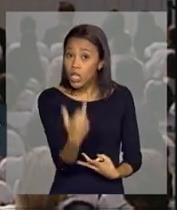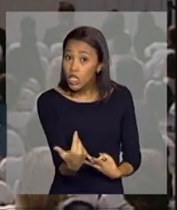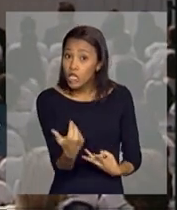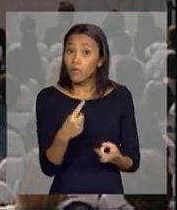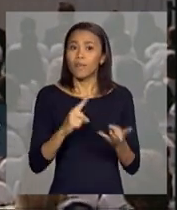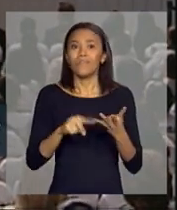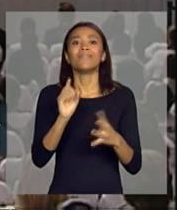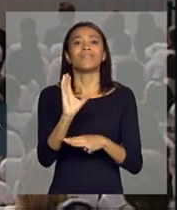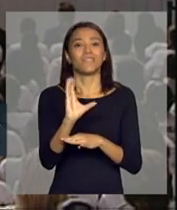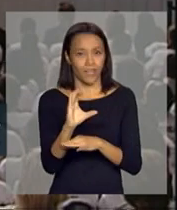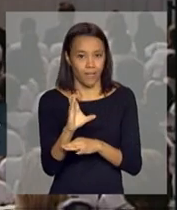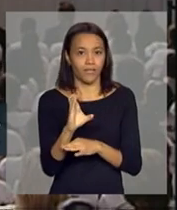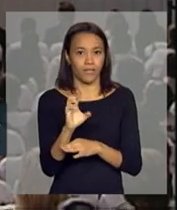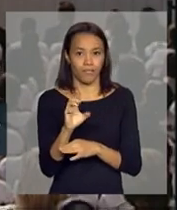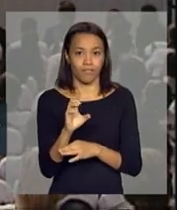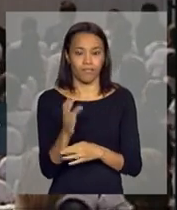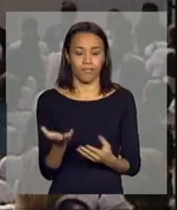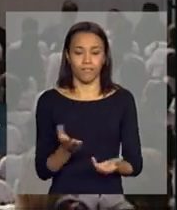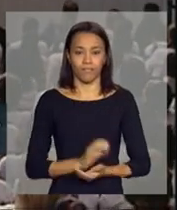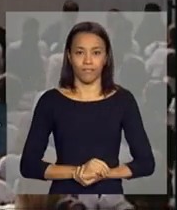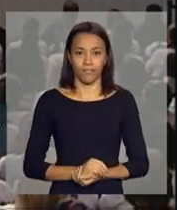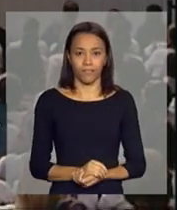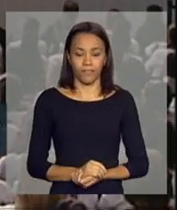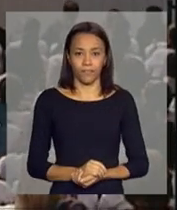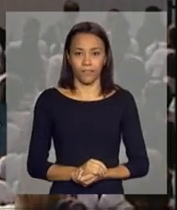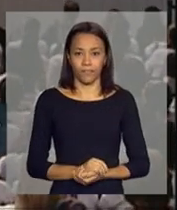e ciências.